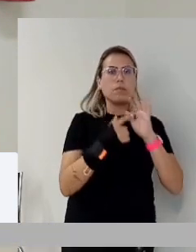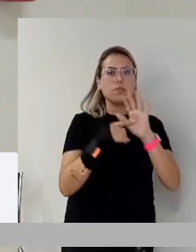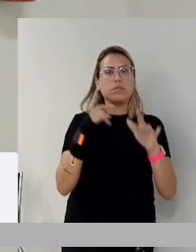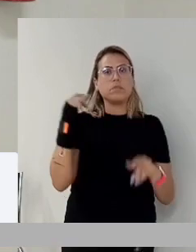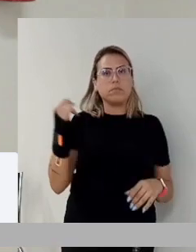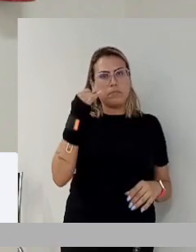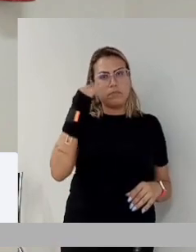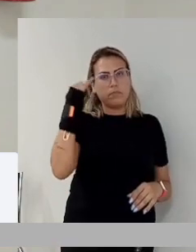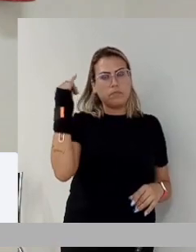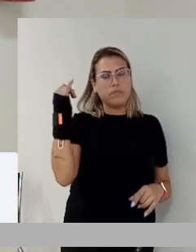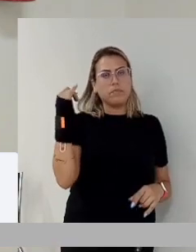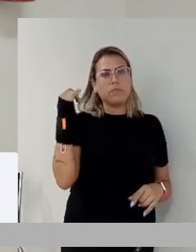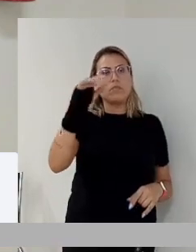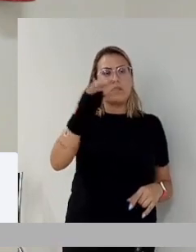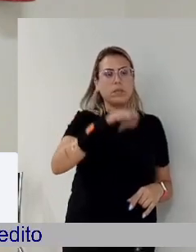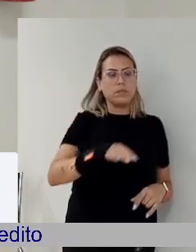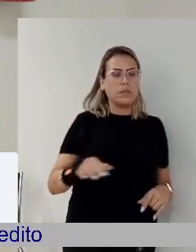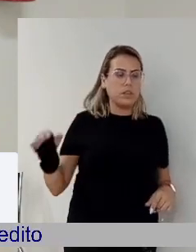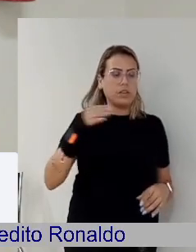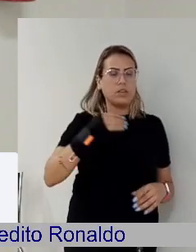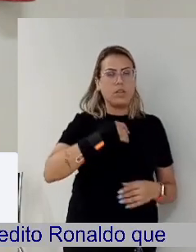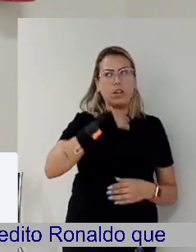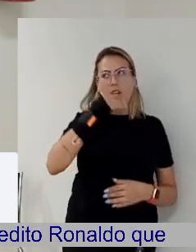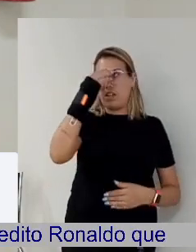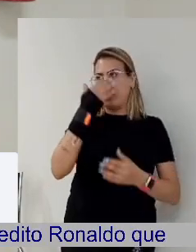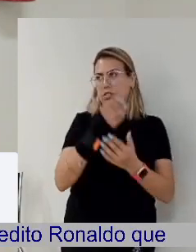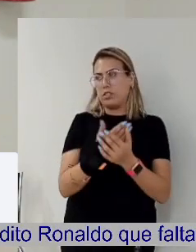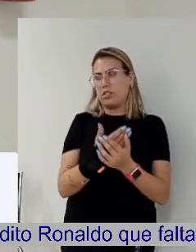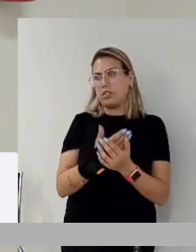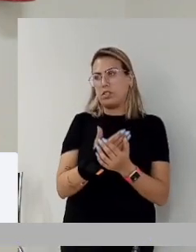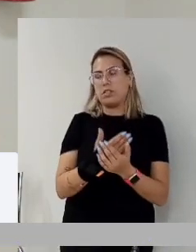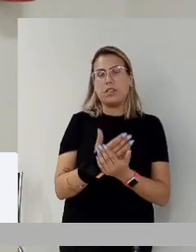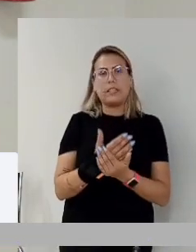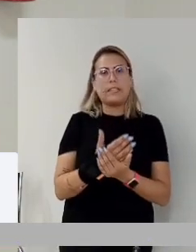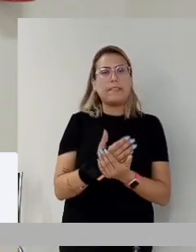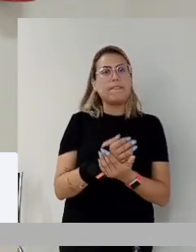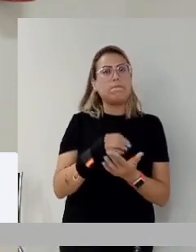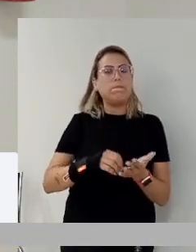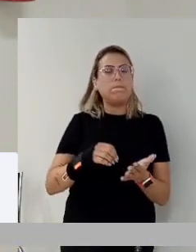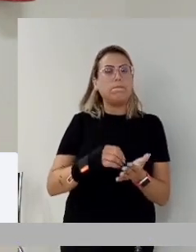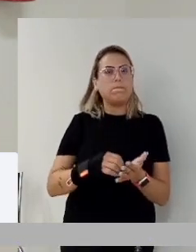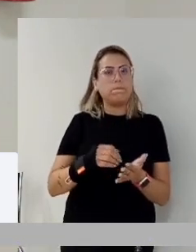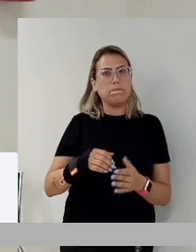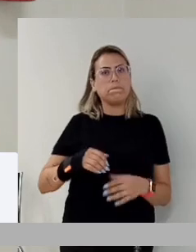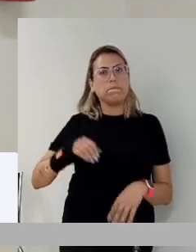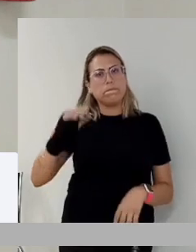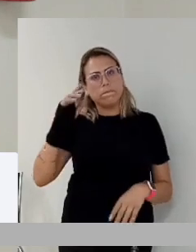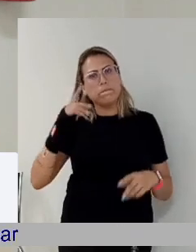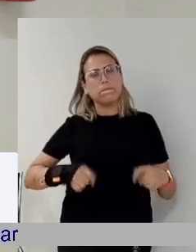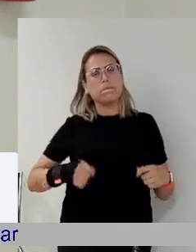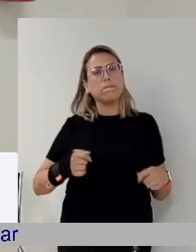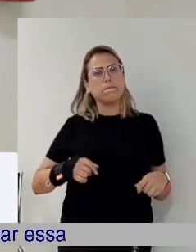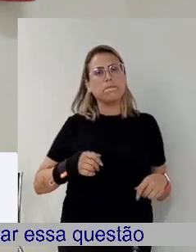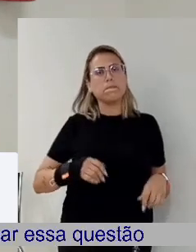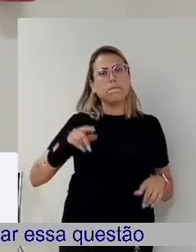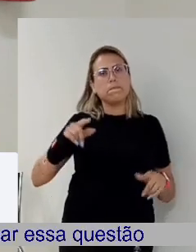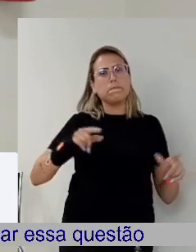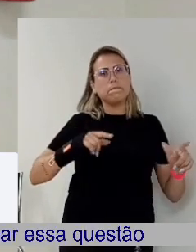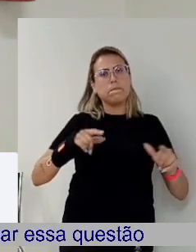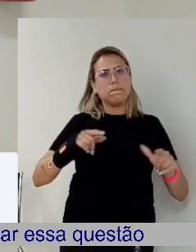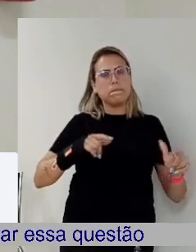ambiental porque eu acredito Ronaldo que falta mais o que precisamos mais é é trabalhar essa questão